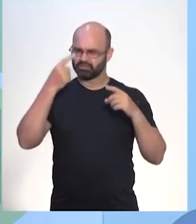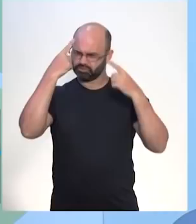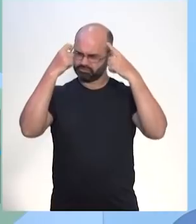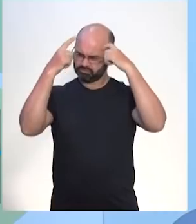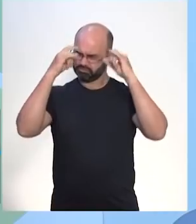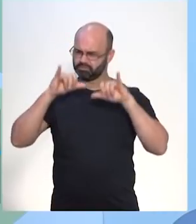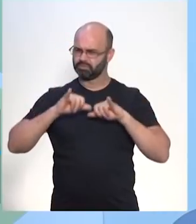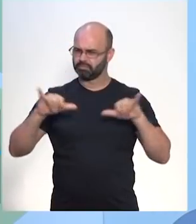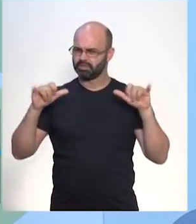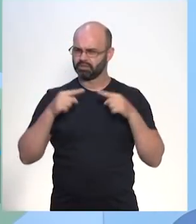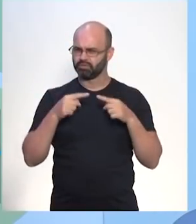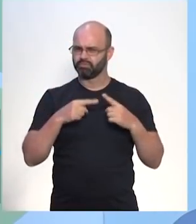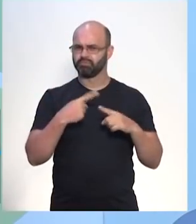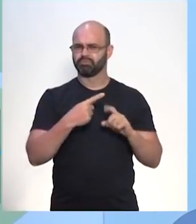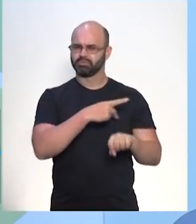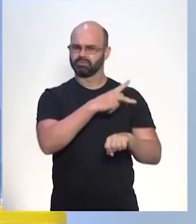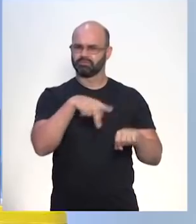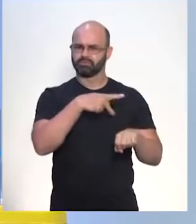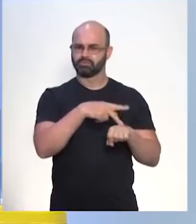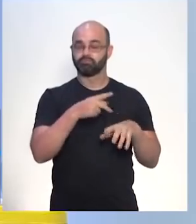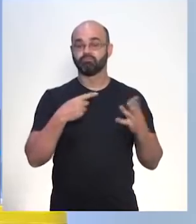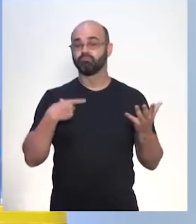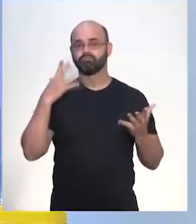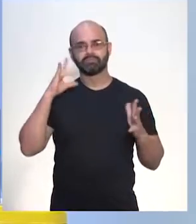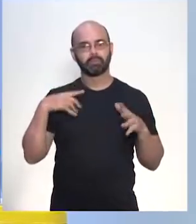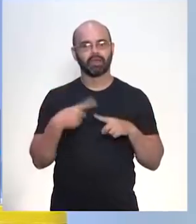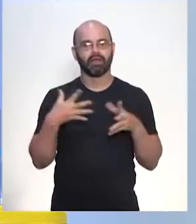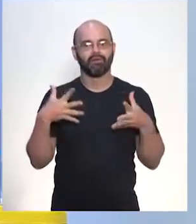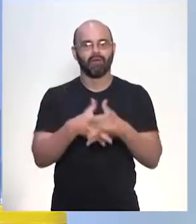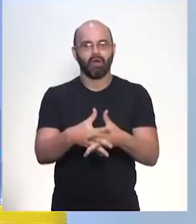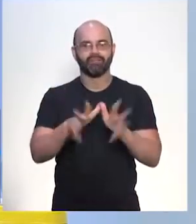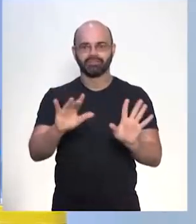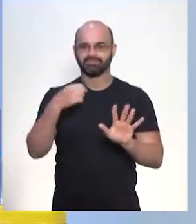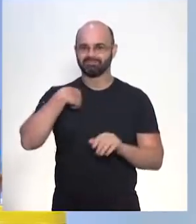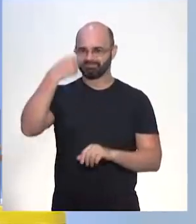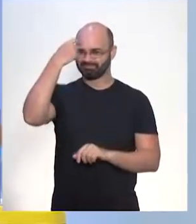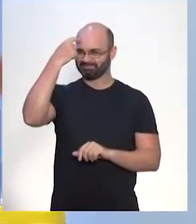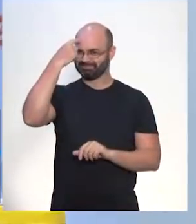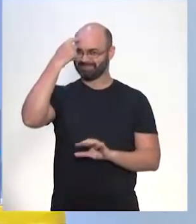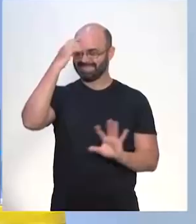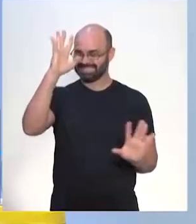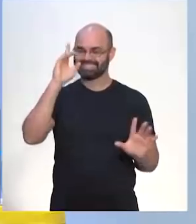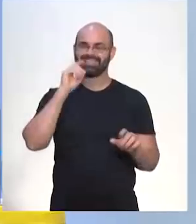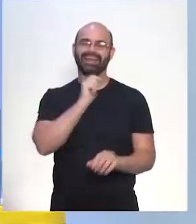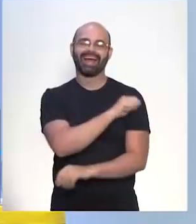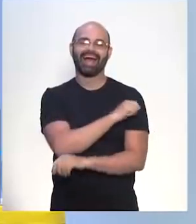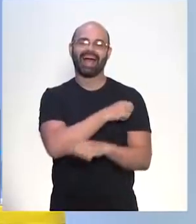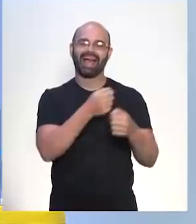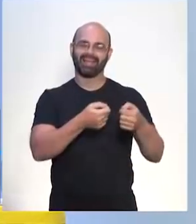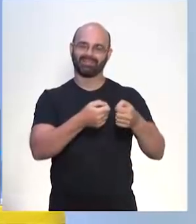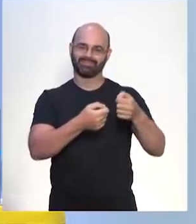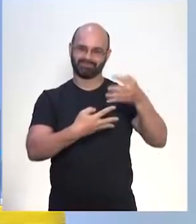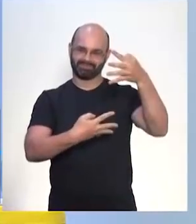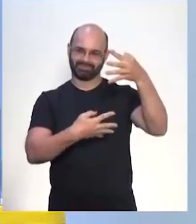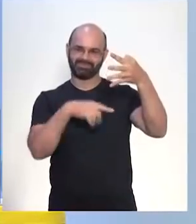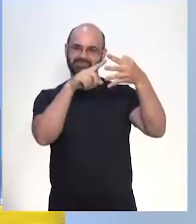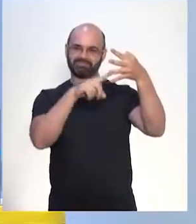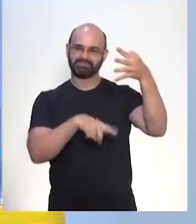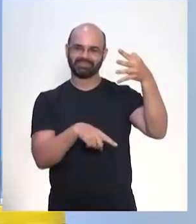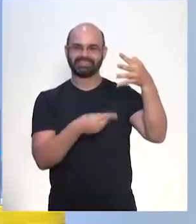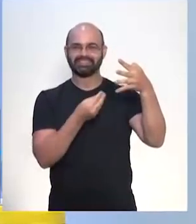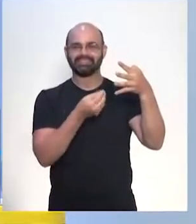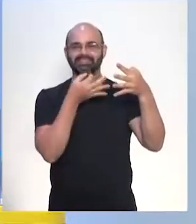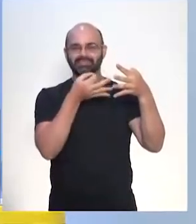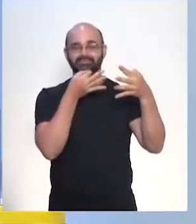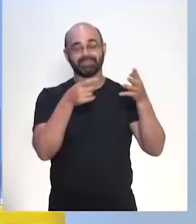certo? Ou não? Agora você me confundiu, Ah, Mauro. Deixa eu pensar. Eu também estou confuso. Enquanto os alunos vão falando, eu vou pensar melhor como é que eu explico isso